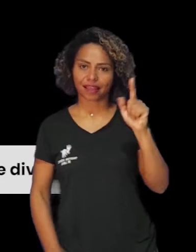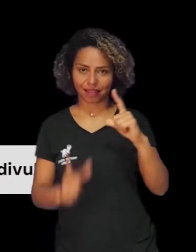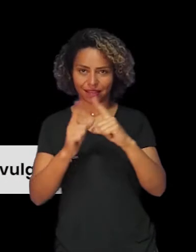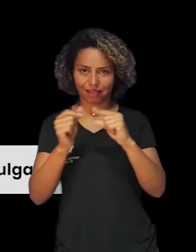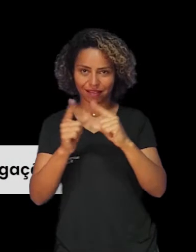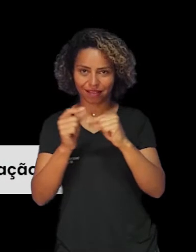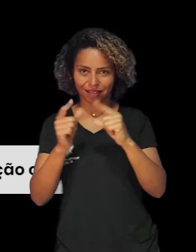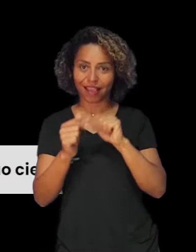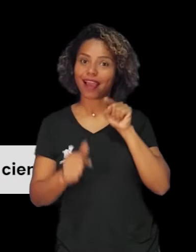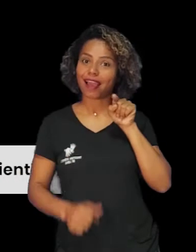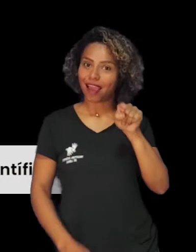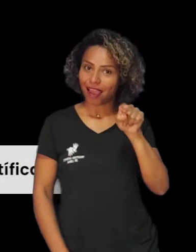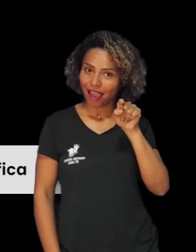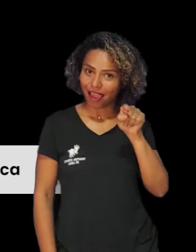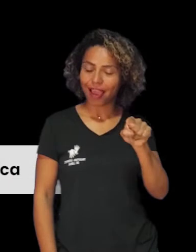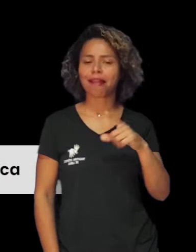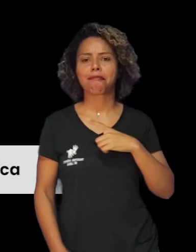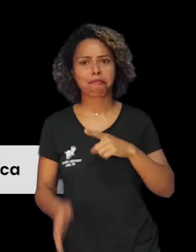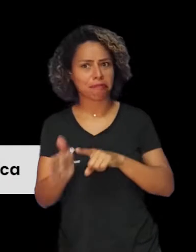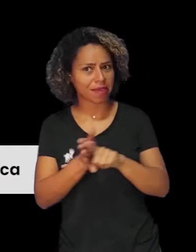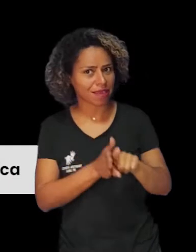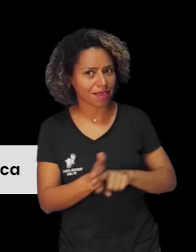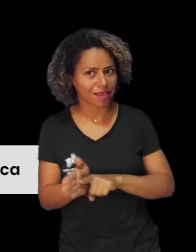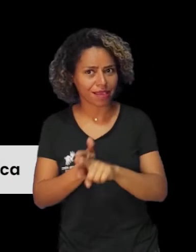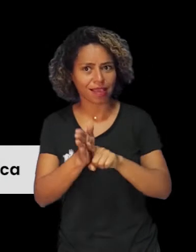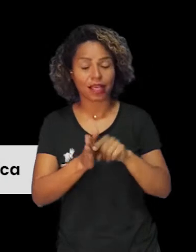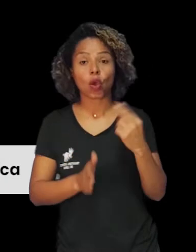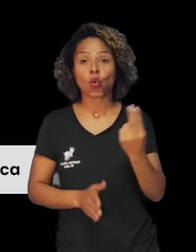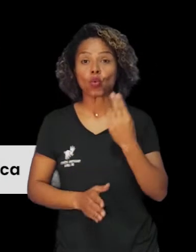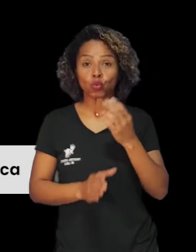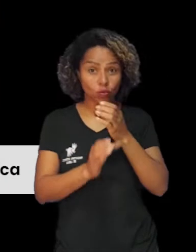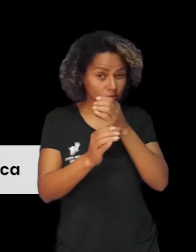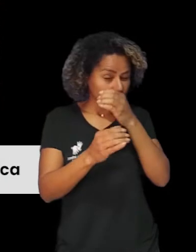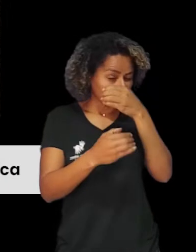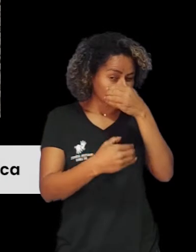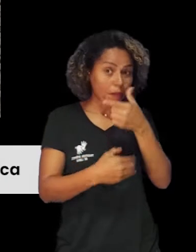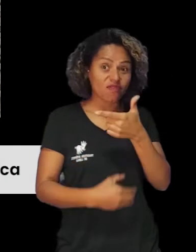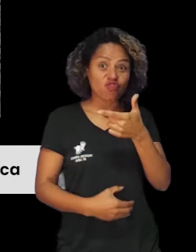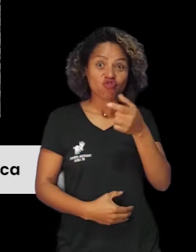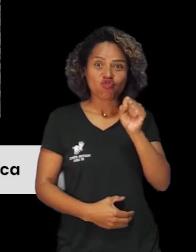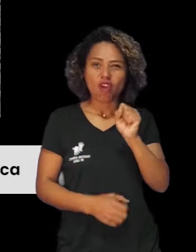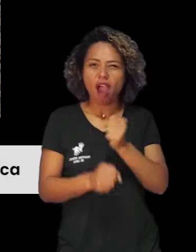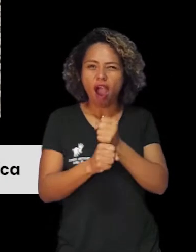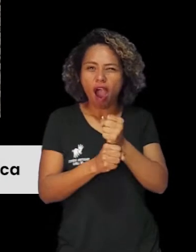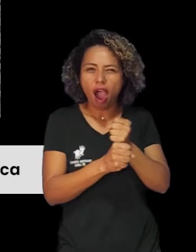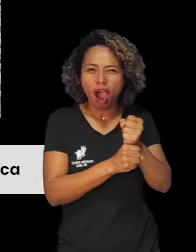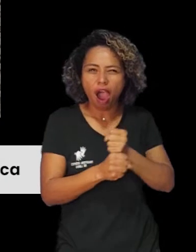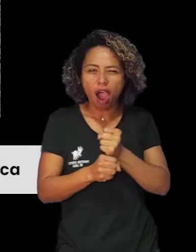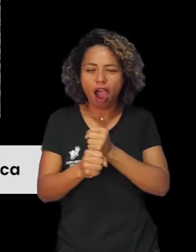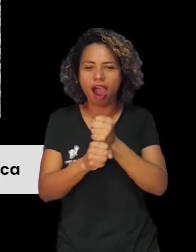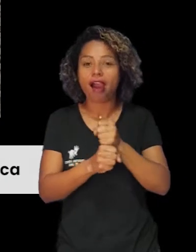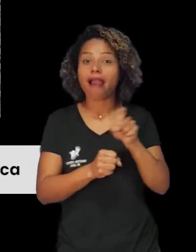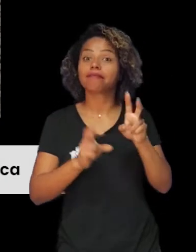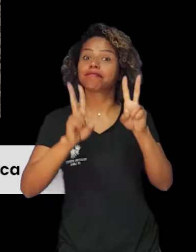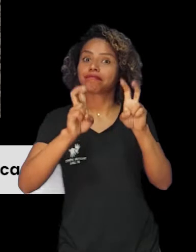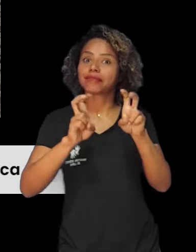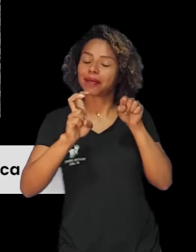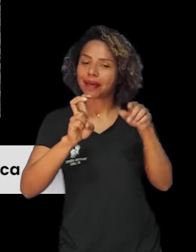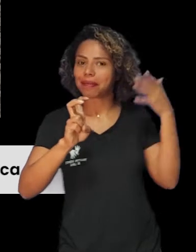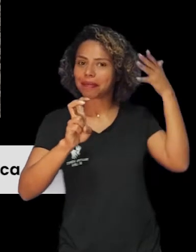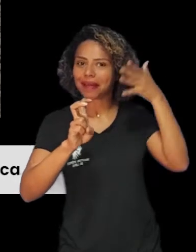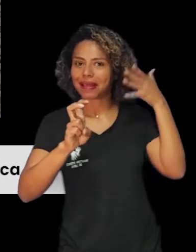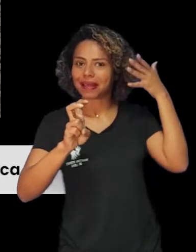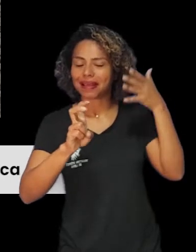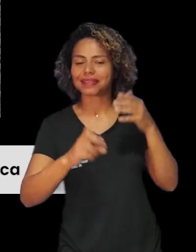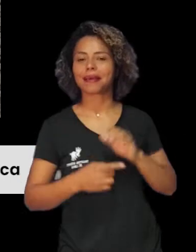imagens obtidas por meio de uso de microscópios durante 28 anos de pesquisa, serão abordados na